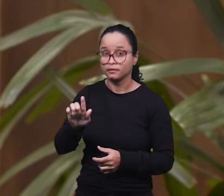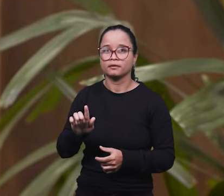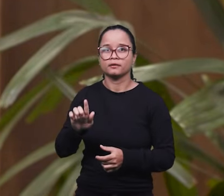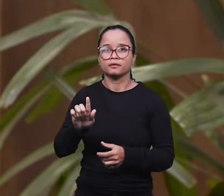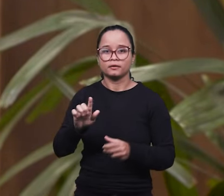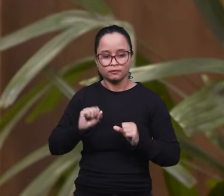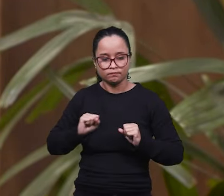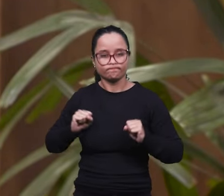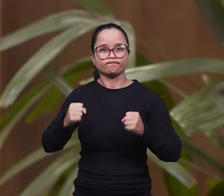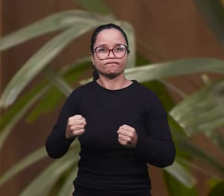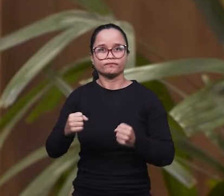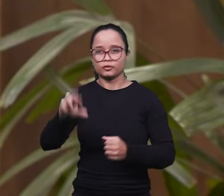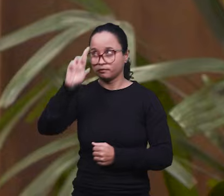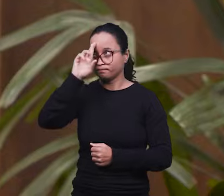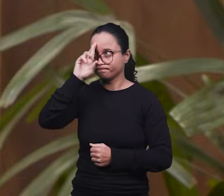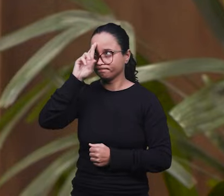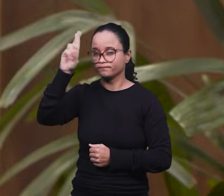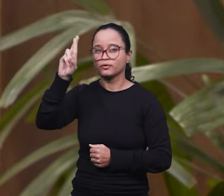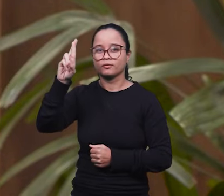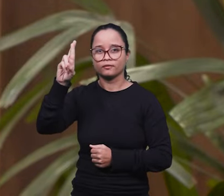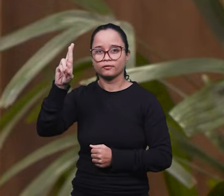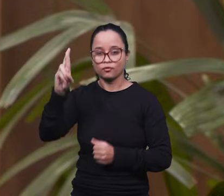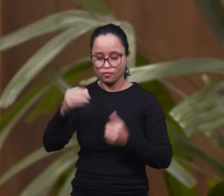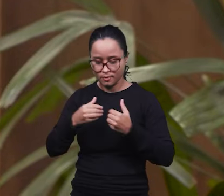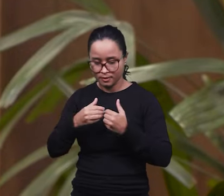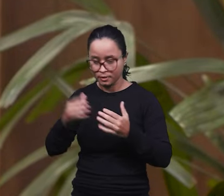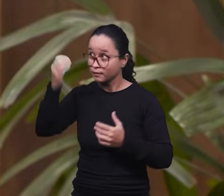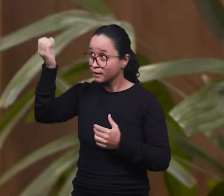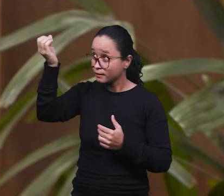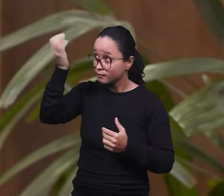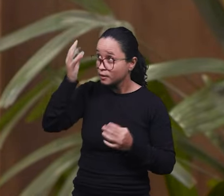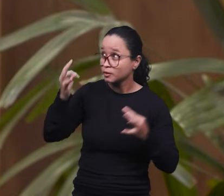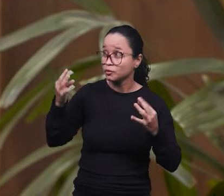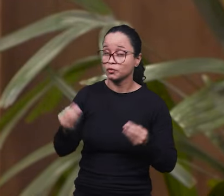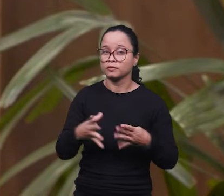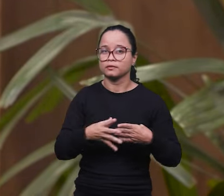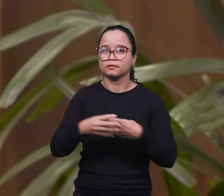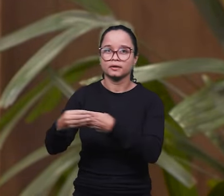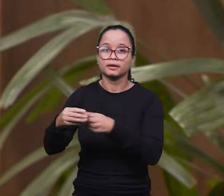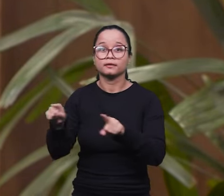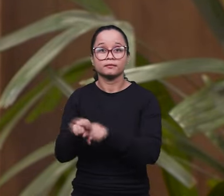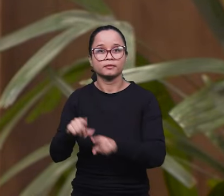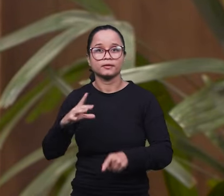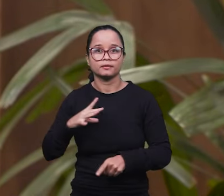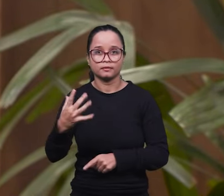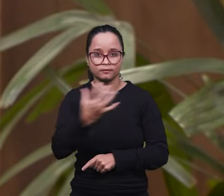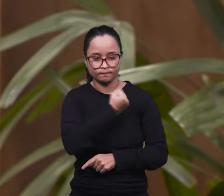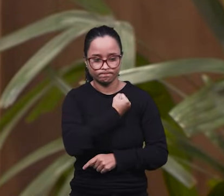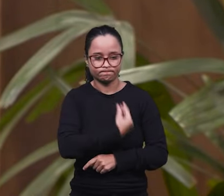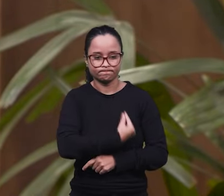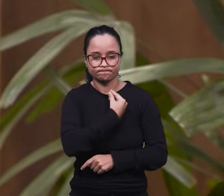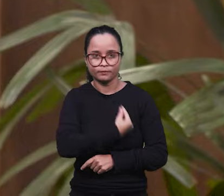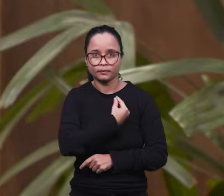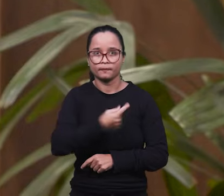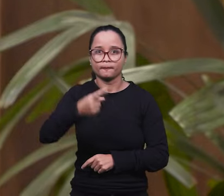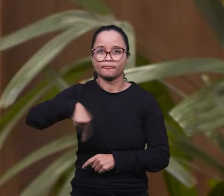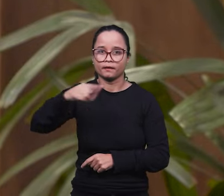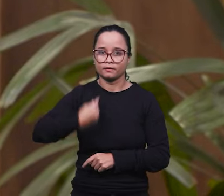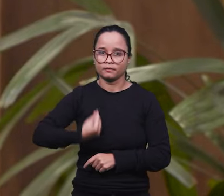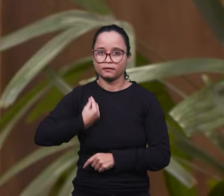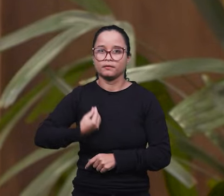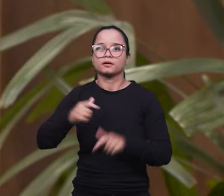no senhor que vai abrindo os caminhos que vai nos direcionando e que vai sobretudo salvando vidas através da nossa vida